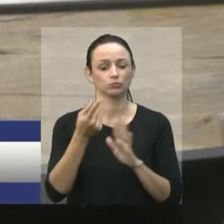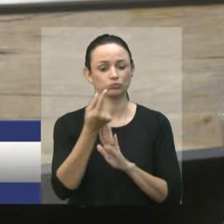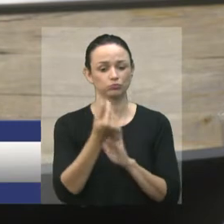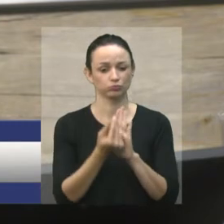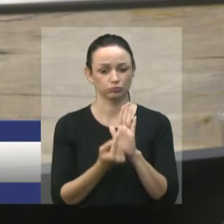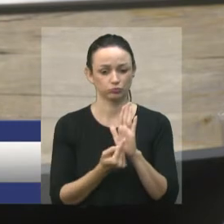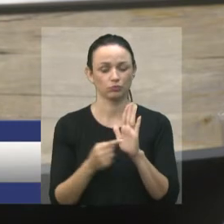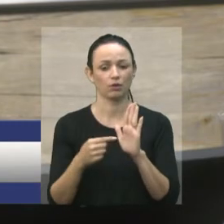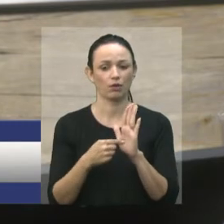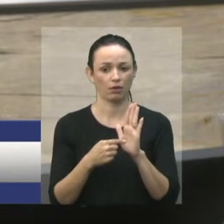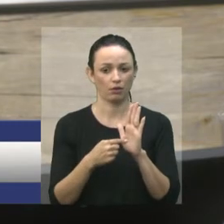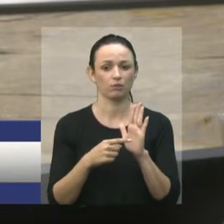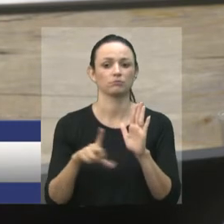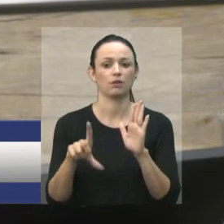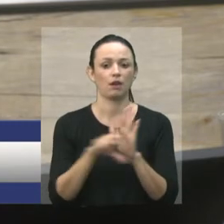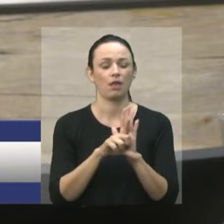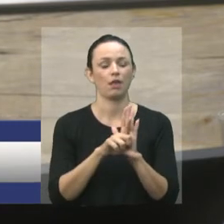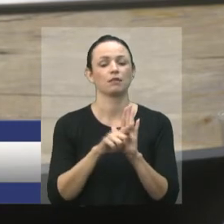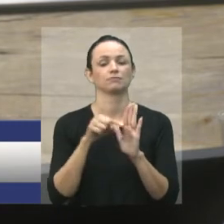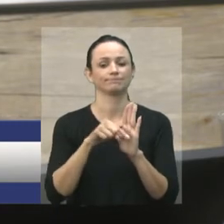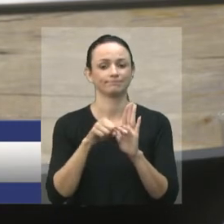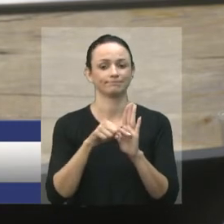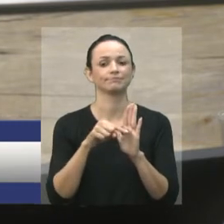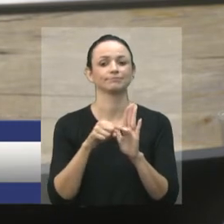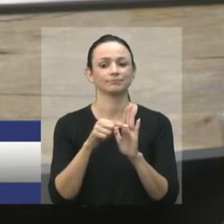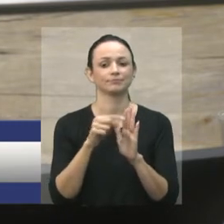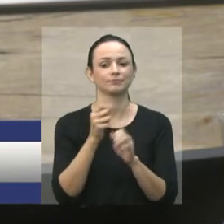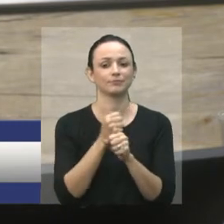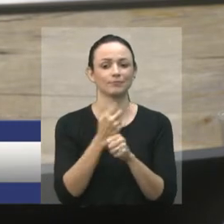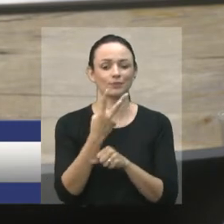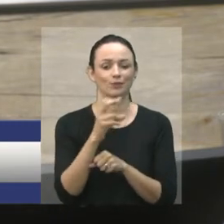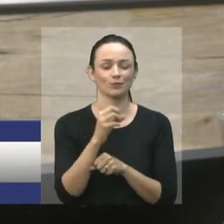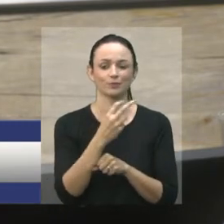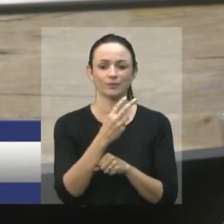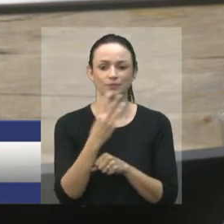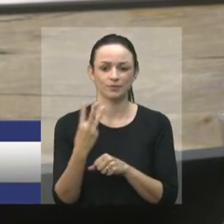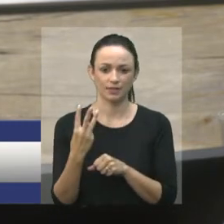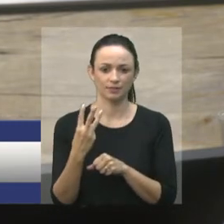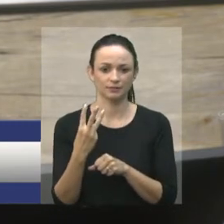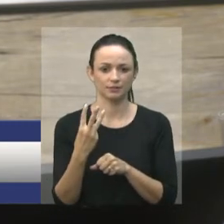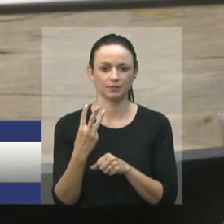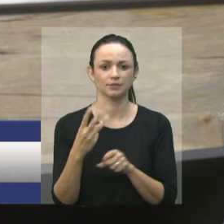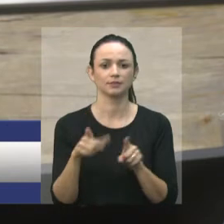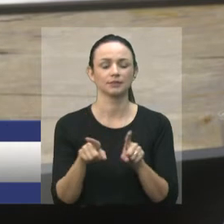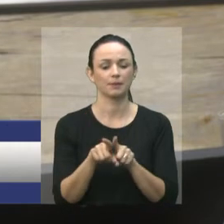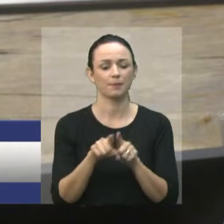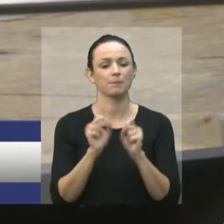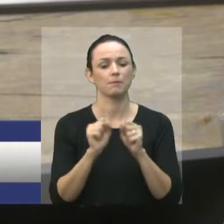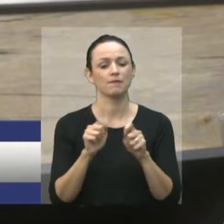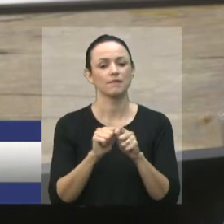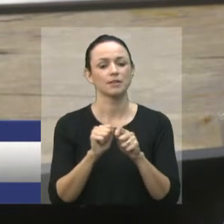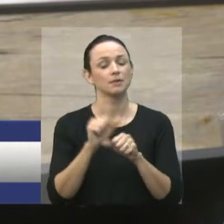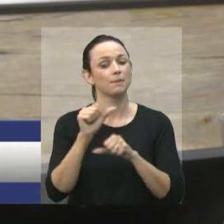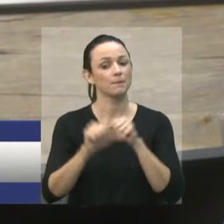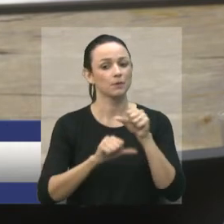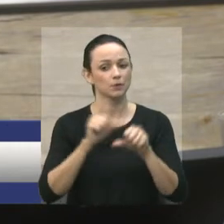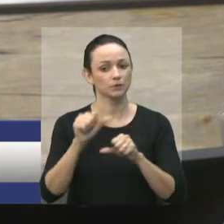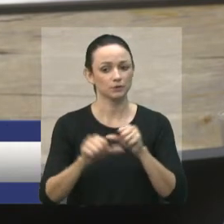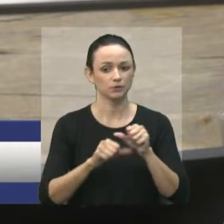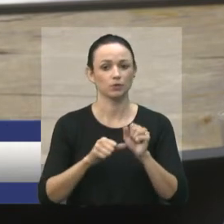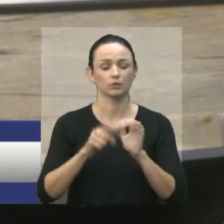recursos correspondentes na lei orçamentária para o exercício financeiro de 2023, bem como promovidas